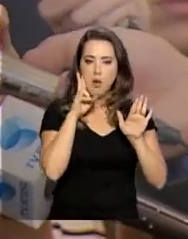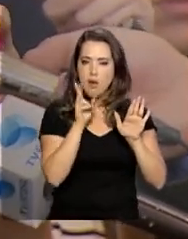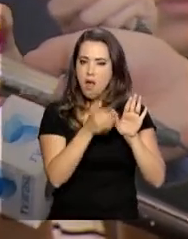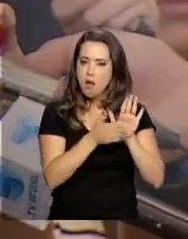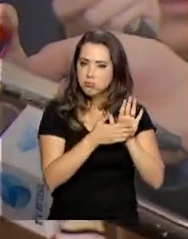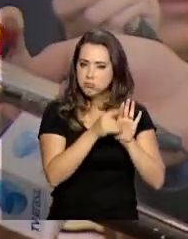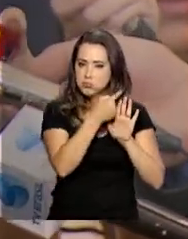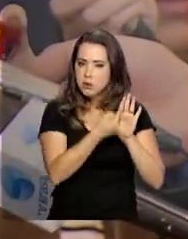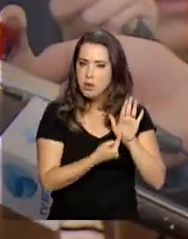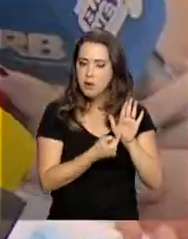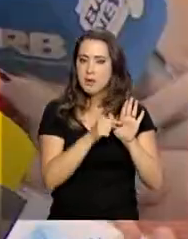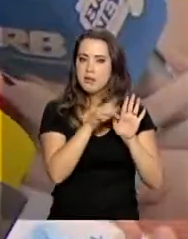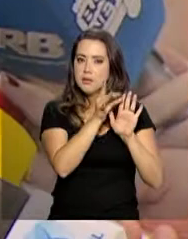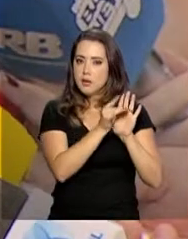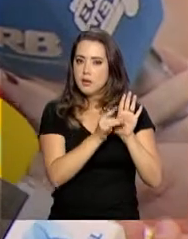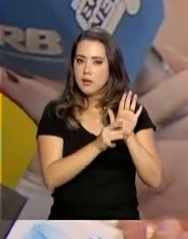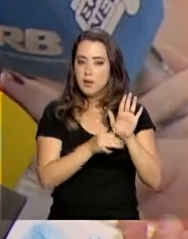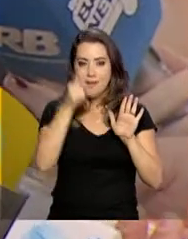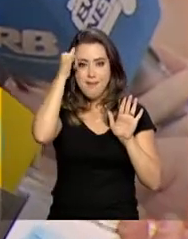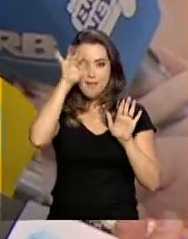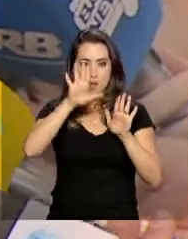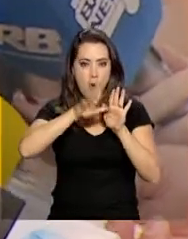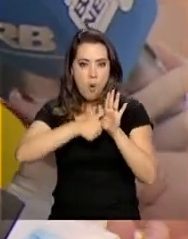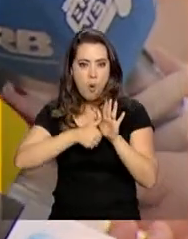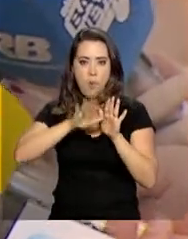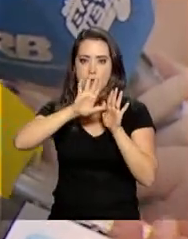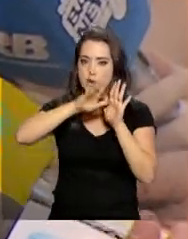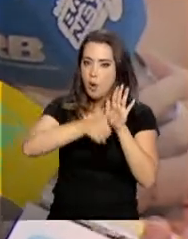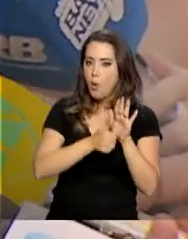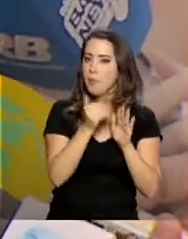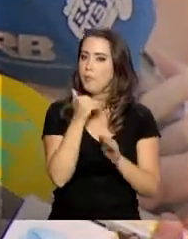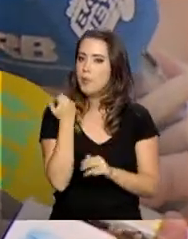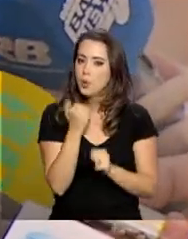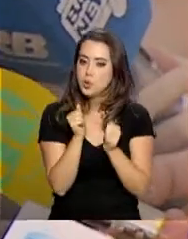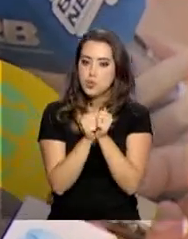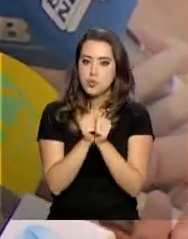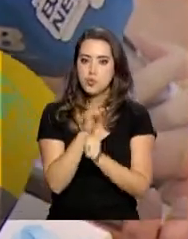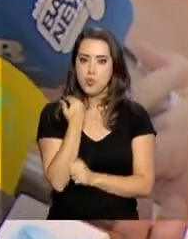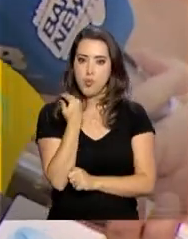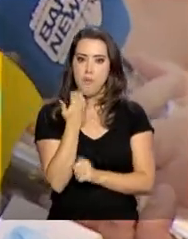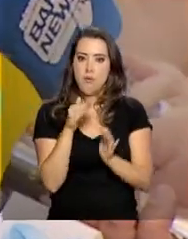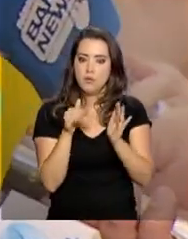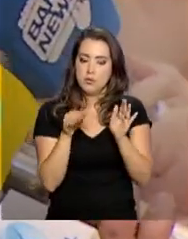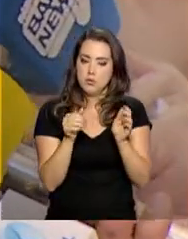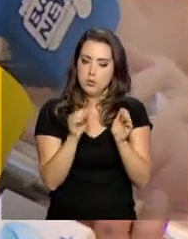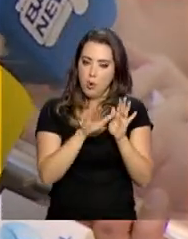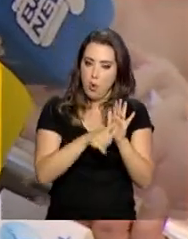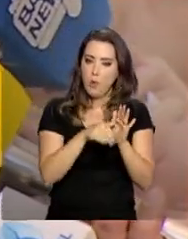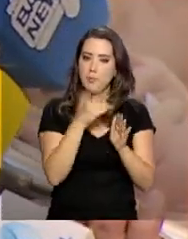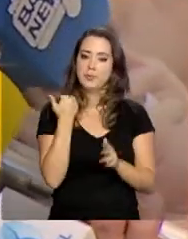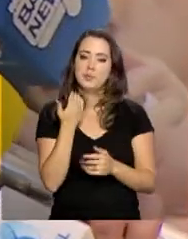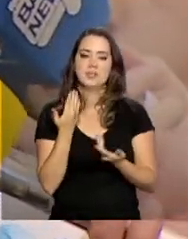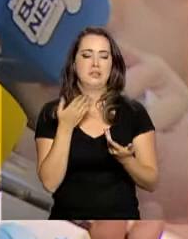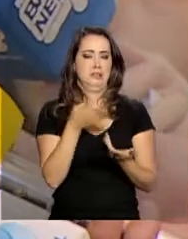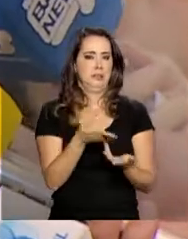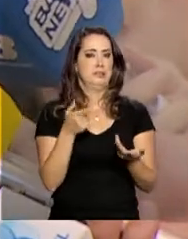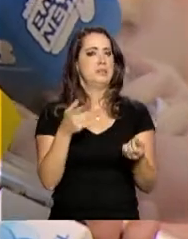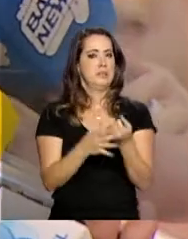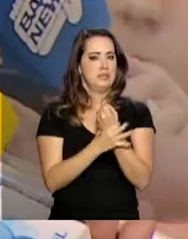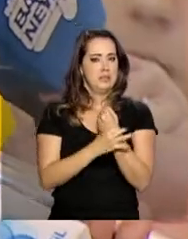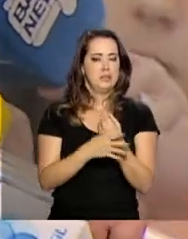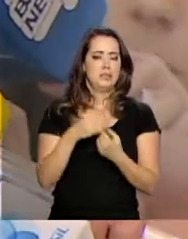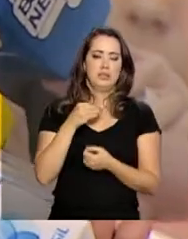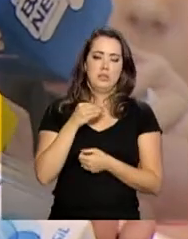justamente trazer alguns detalhes. Combater roubos, combater latrocínios são extremamente importantes no contexto atual de